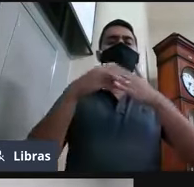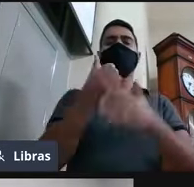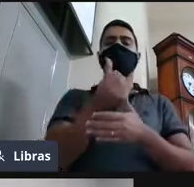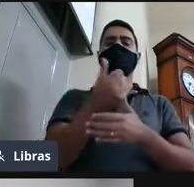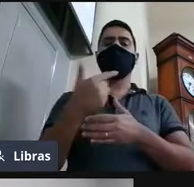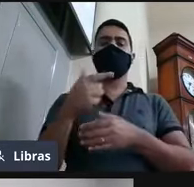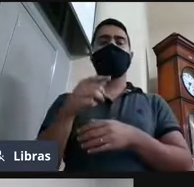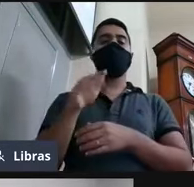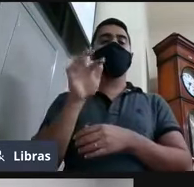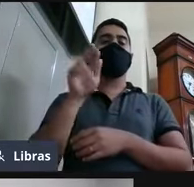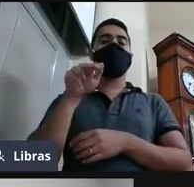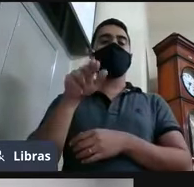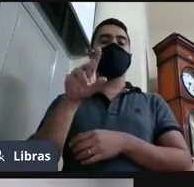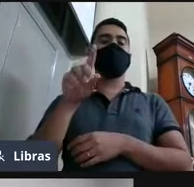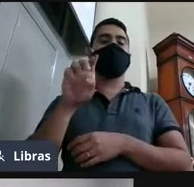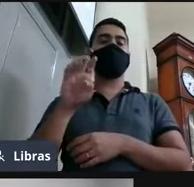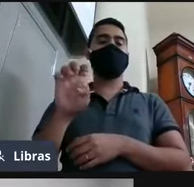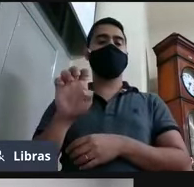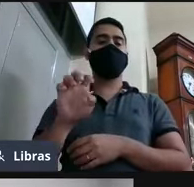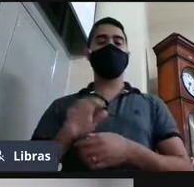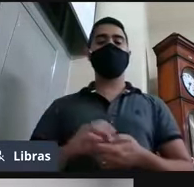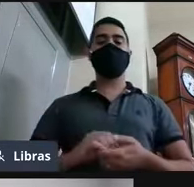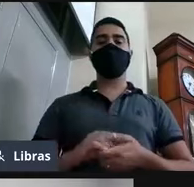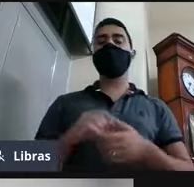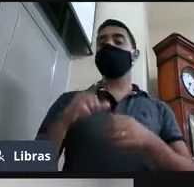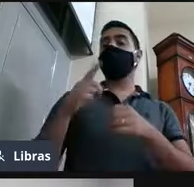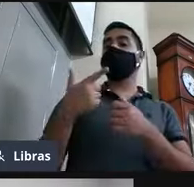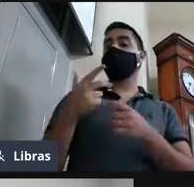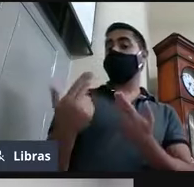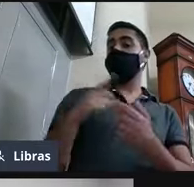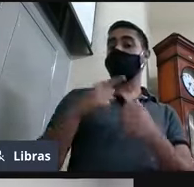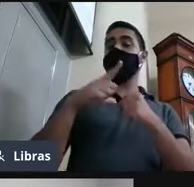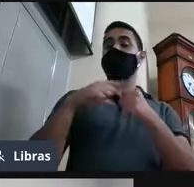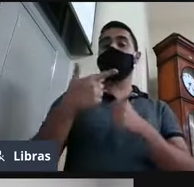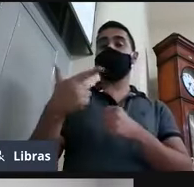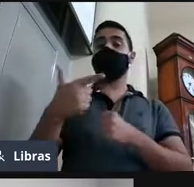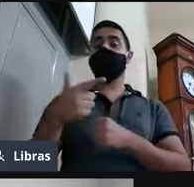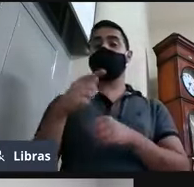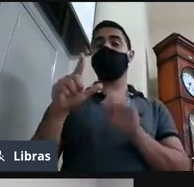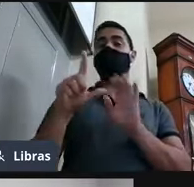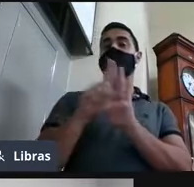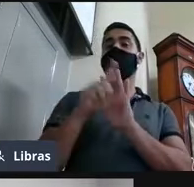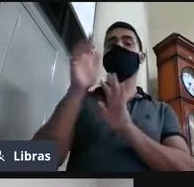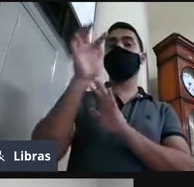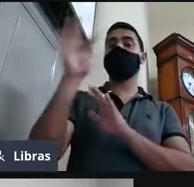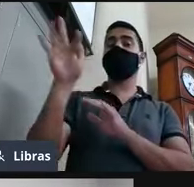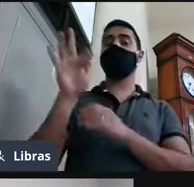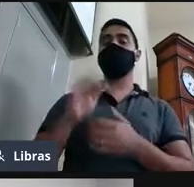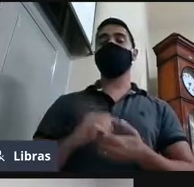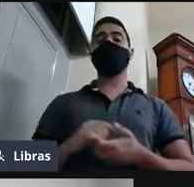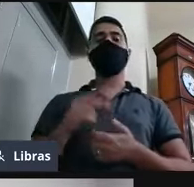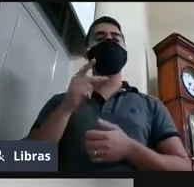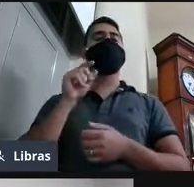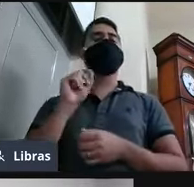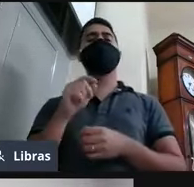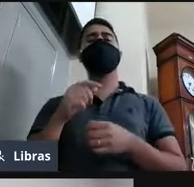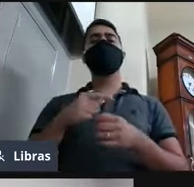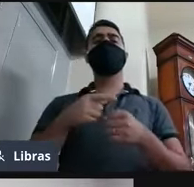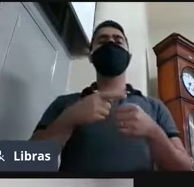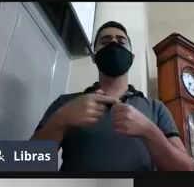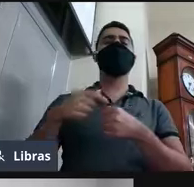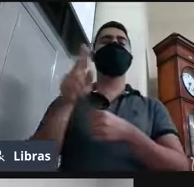do Fundeb, conforme previsto no artigo 22 da Lei Federal, considerando que o município utilizou, no